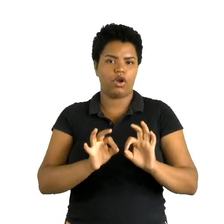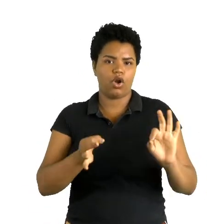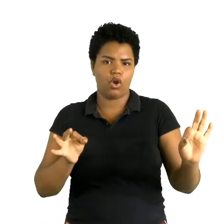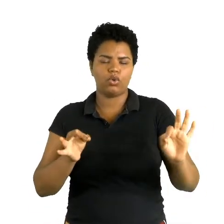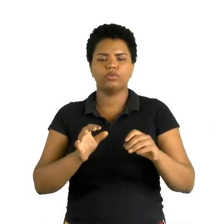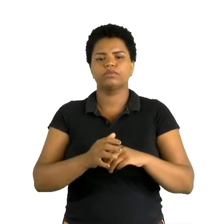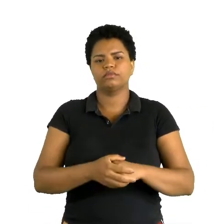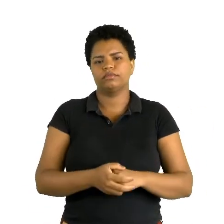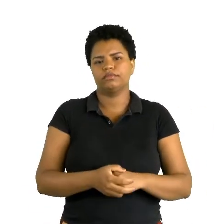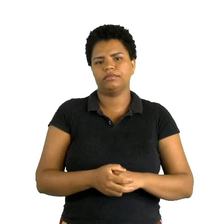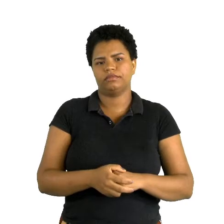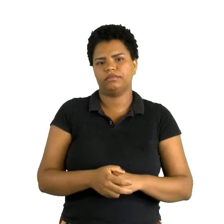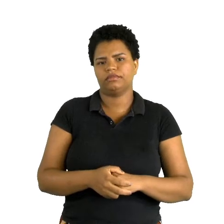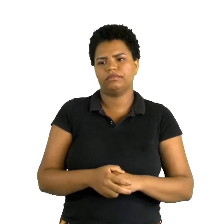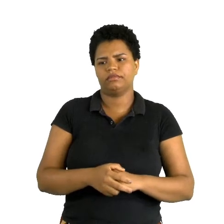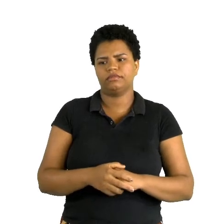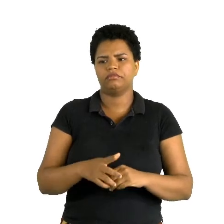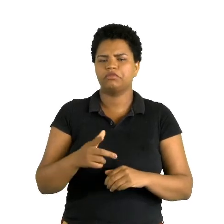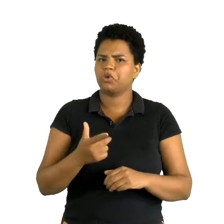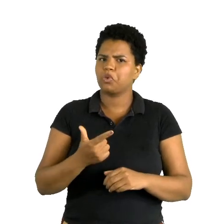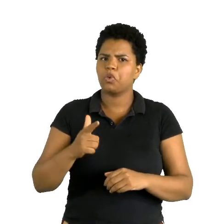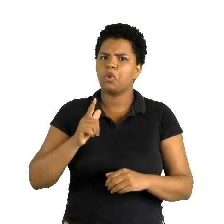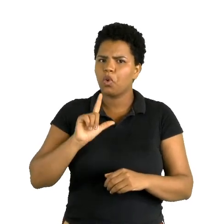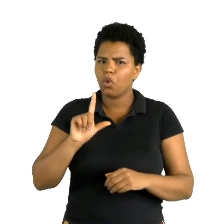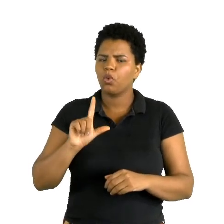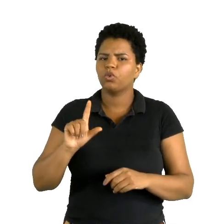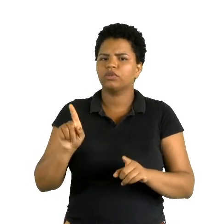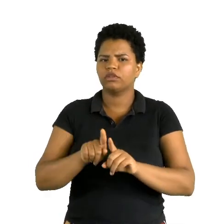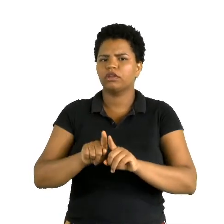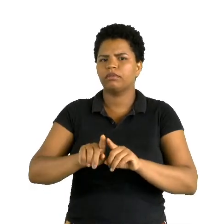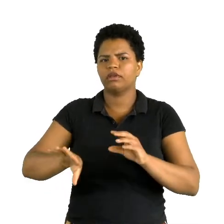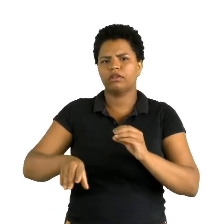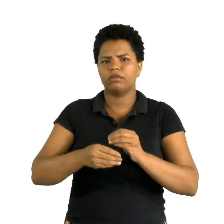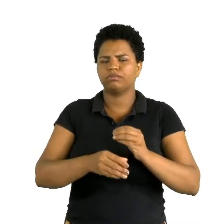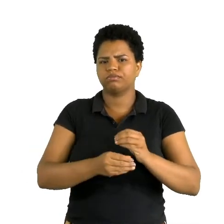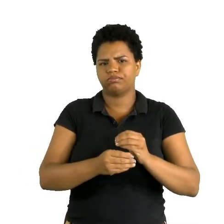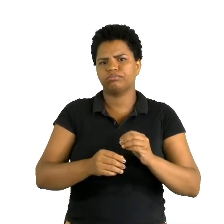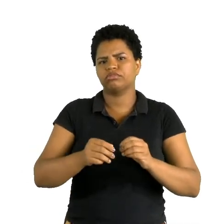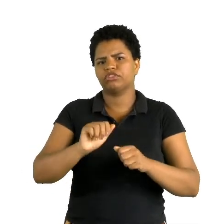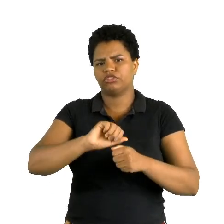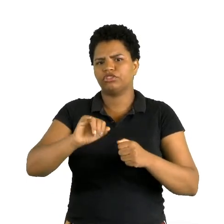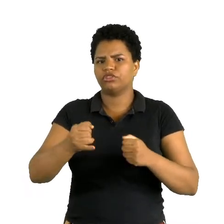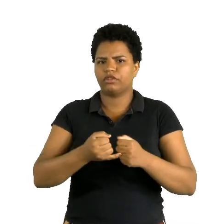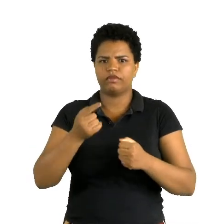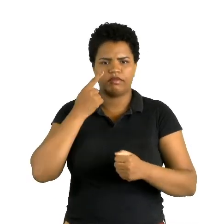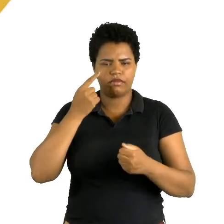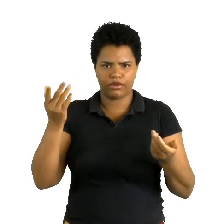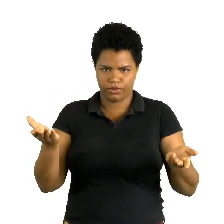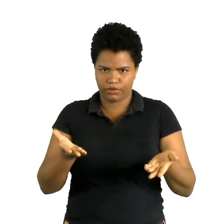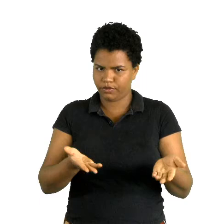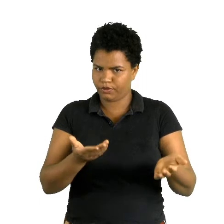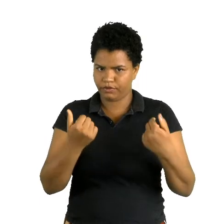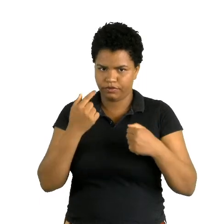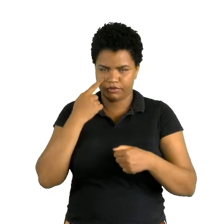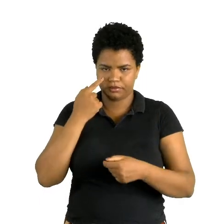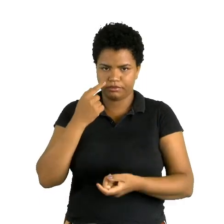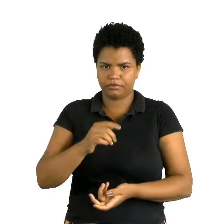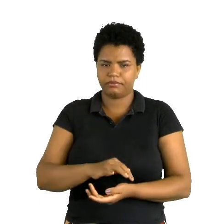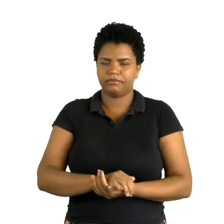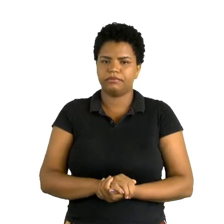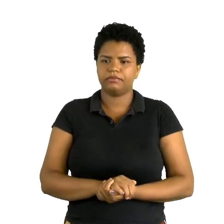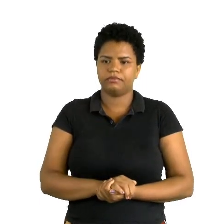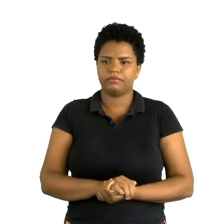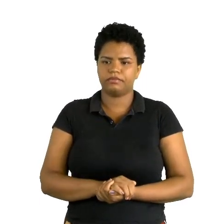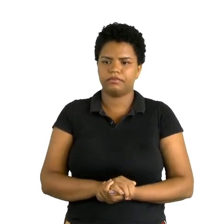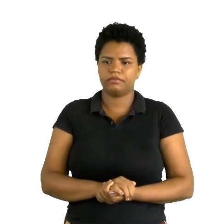adjetivos longos, e outras exceções na terminação desse adjetivo. É o que a gente vai ver agora, ok? Let's go!